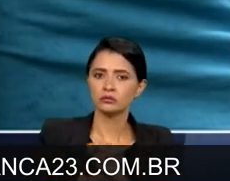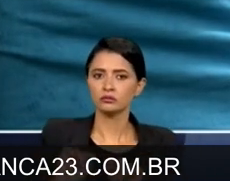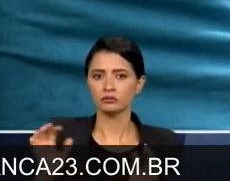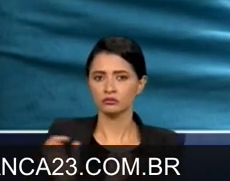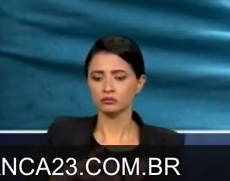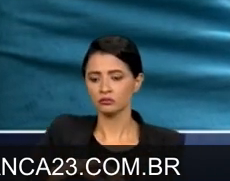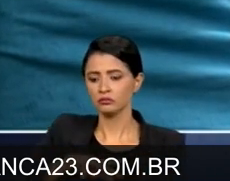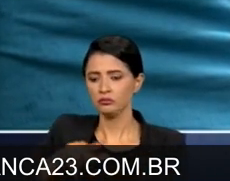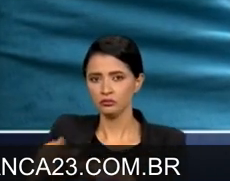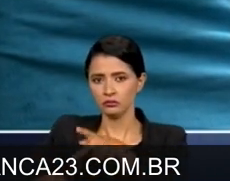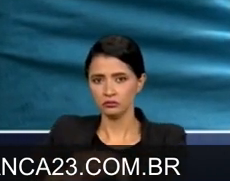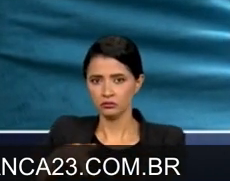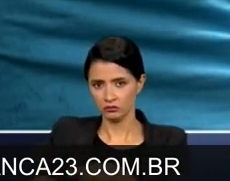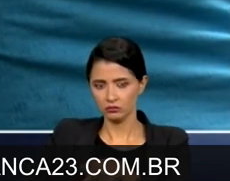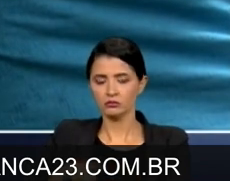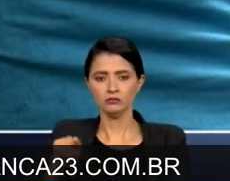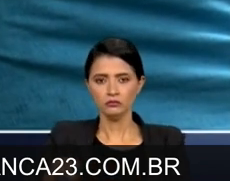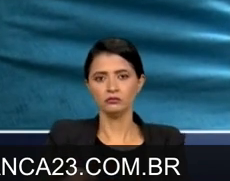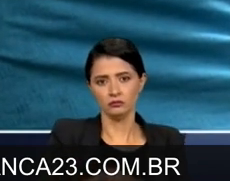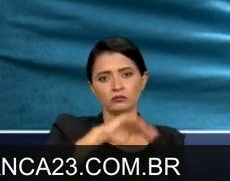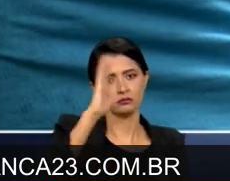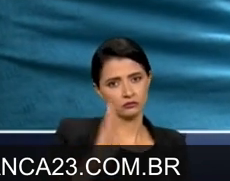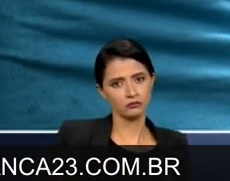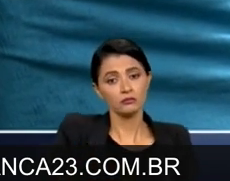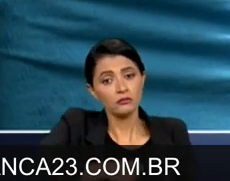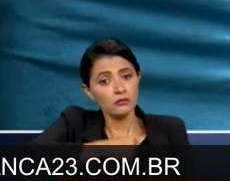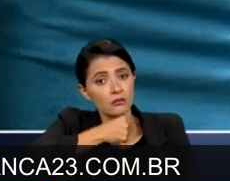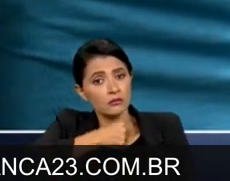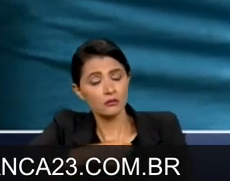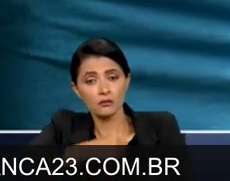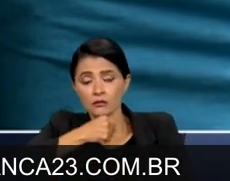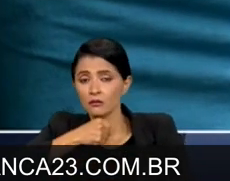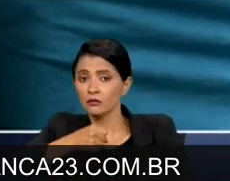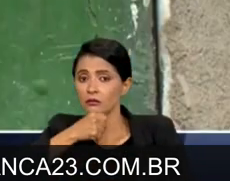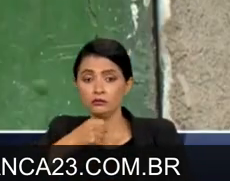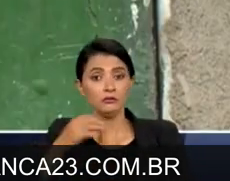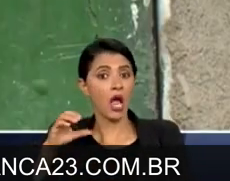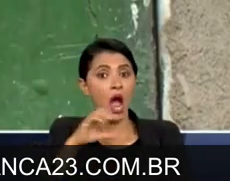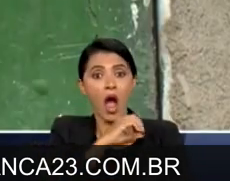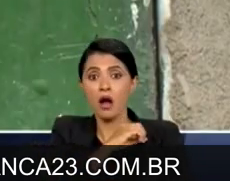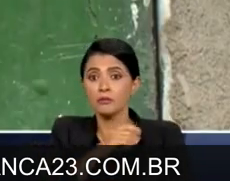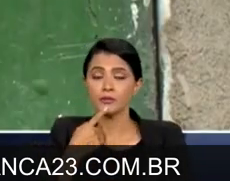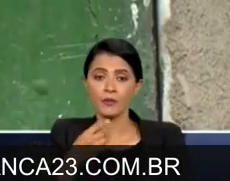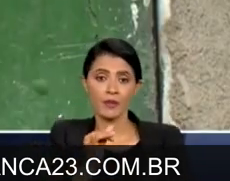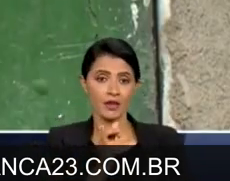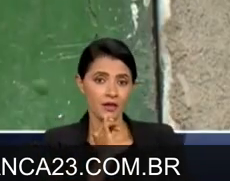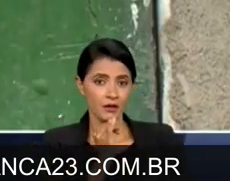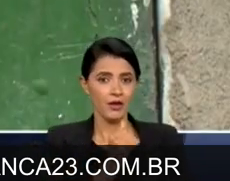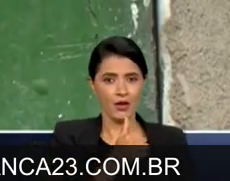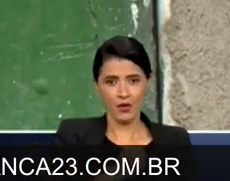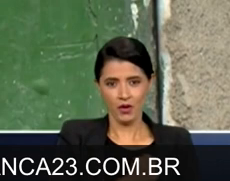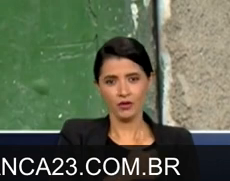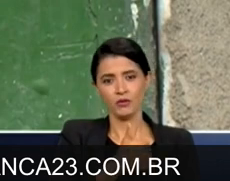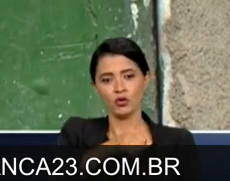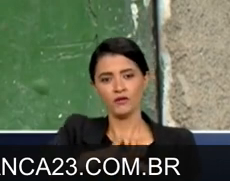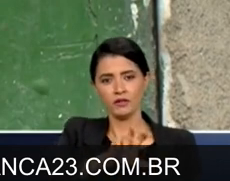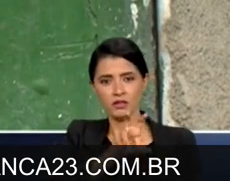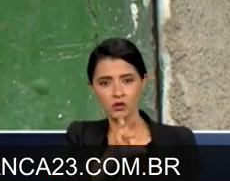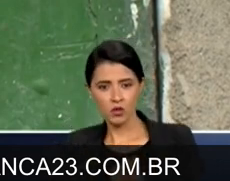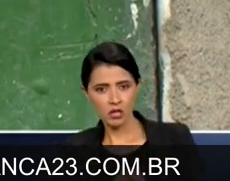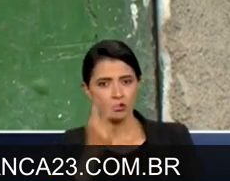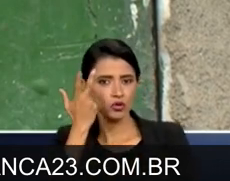e, inclusive, o Brasil está envelhecendo a passos largos. Por exemplo, nos anos de 1950,